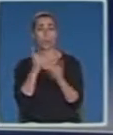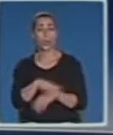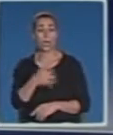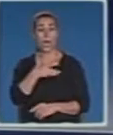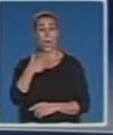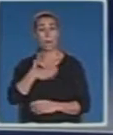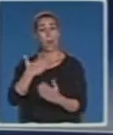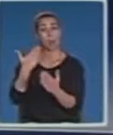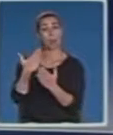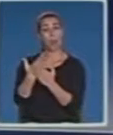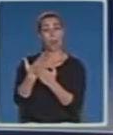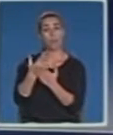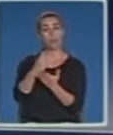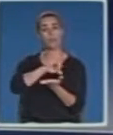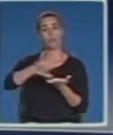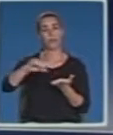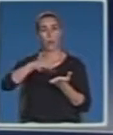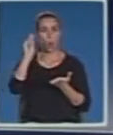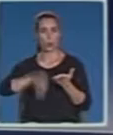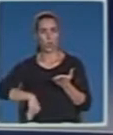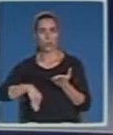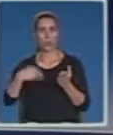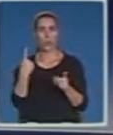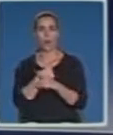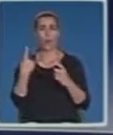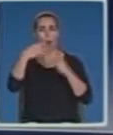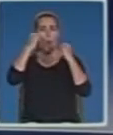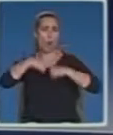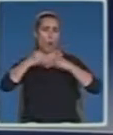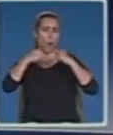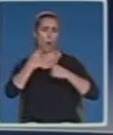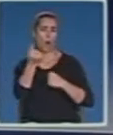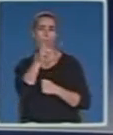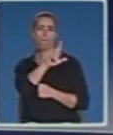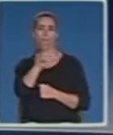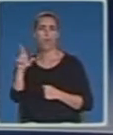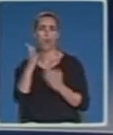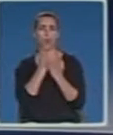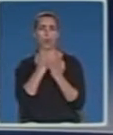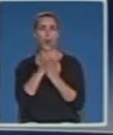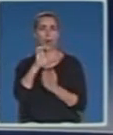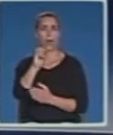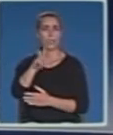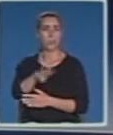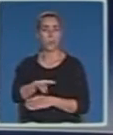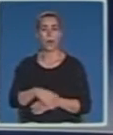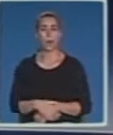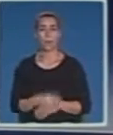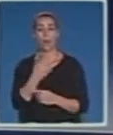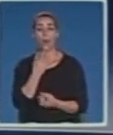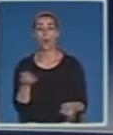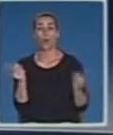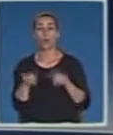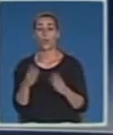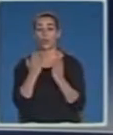empresa que presta o serviço rescindiu o contrato por discordar dos valores praticados pela Escola Canto da Maia. O regresso das